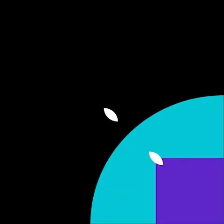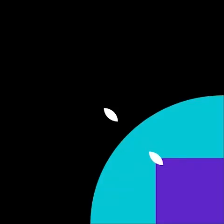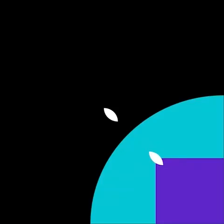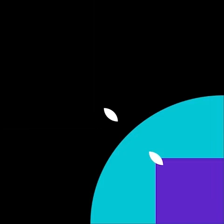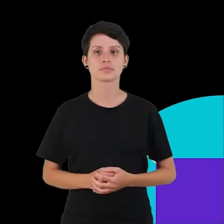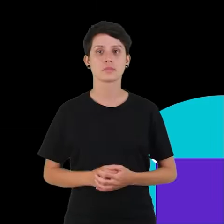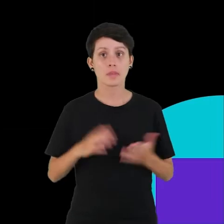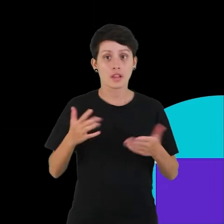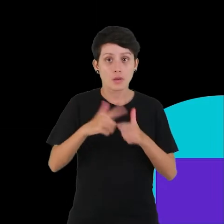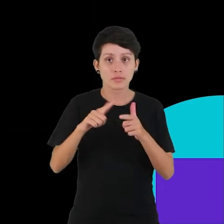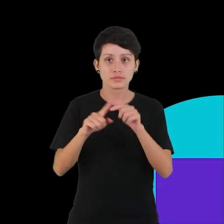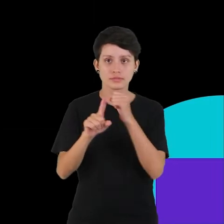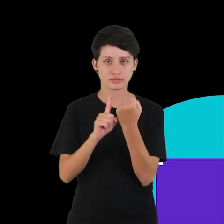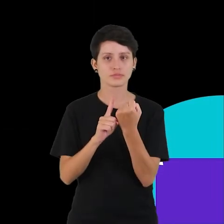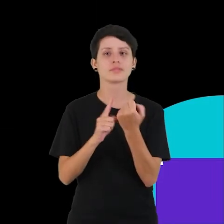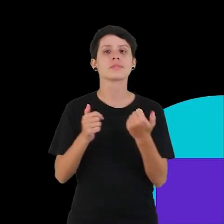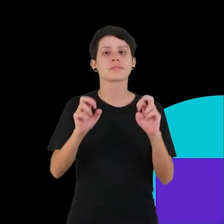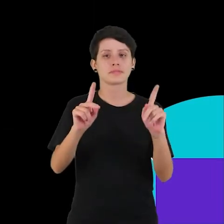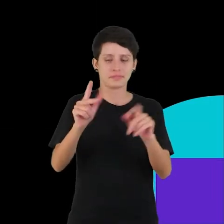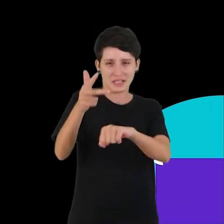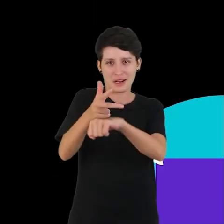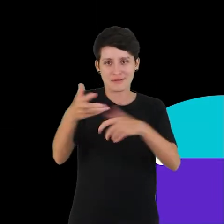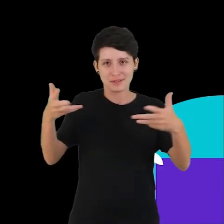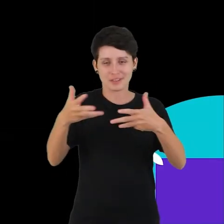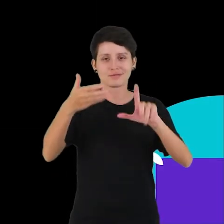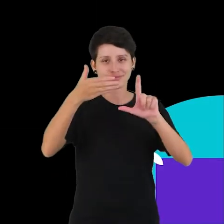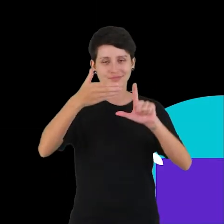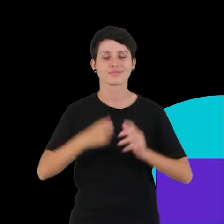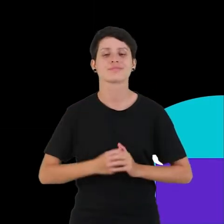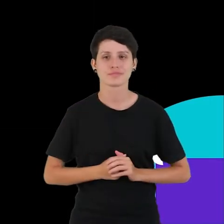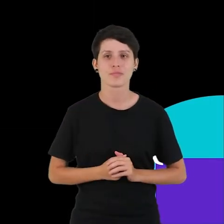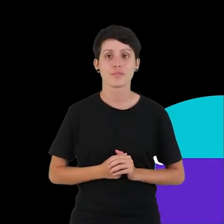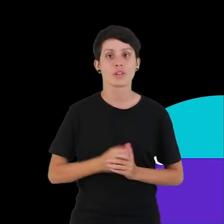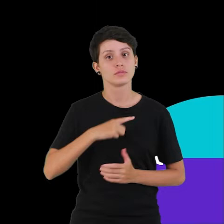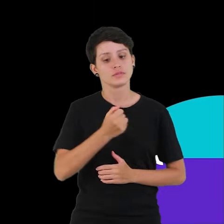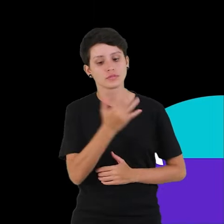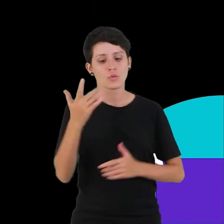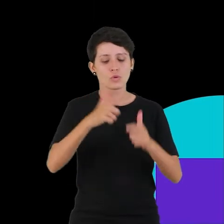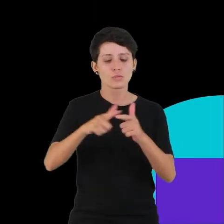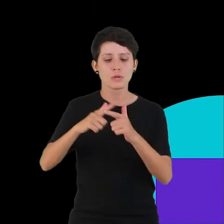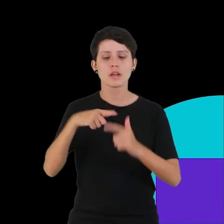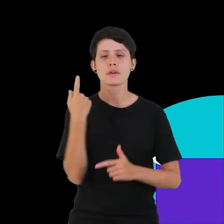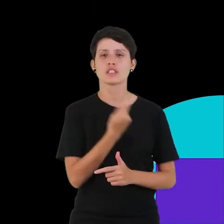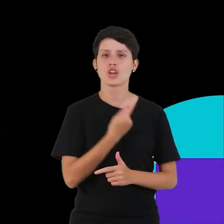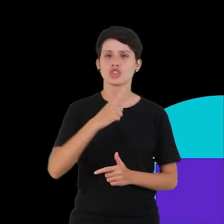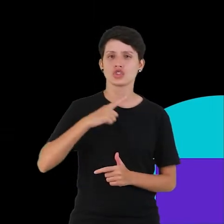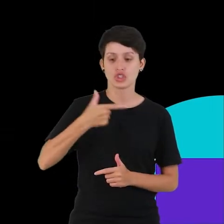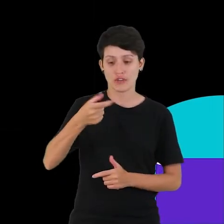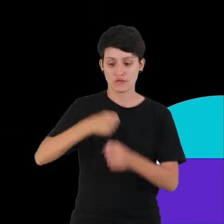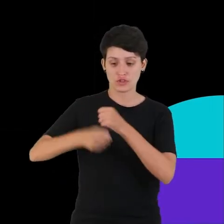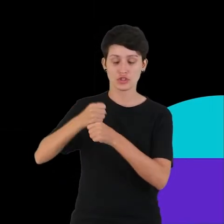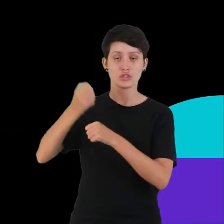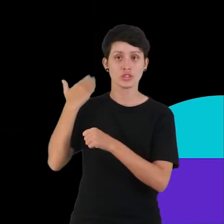Então, alguns problemas que a gente tinha há 20 anos atrás são muito diferentes hoje e que vão ser diferentes no futuro. Então, a ideia de problemas sociais é